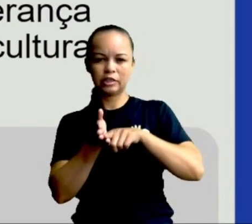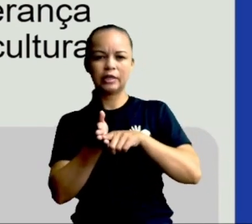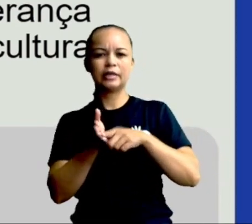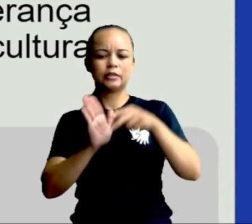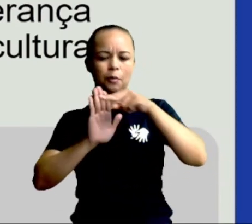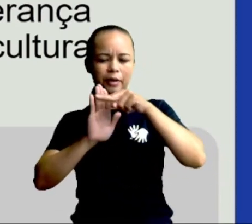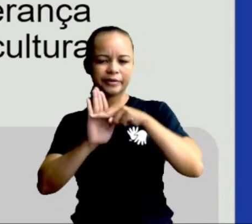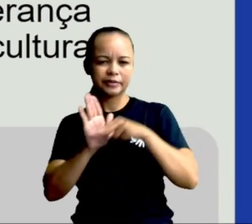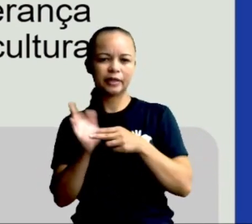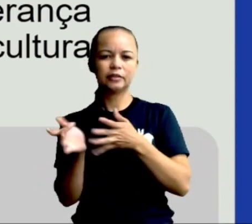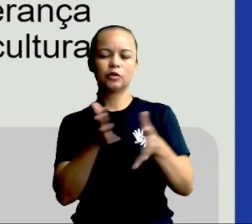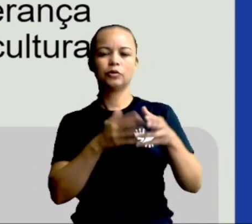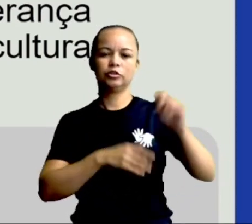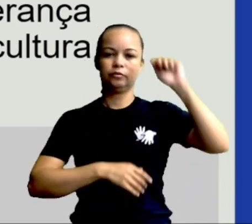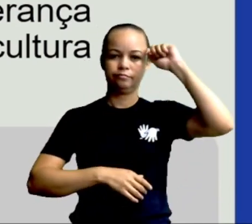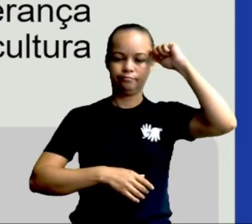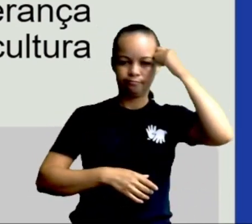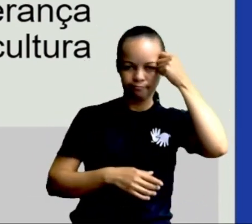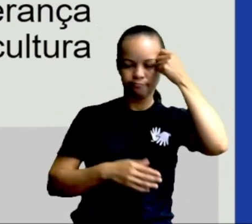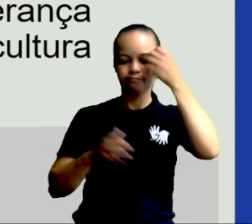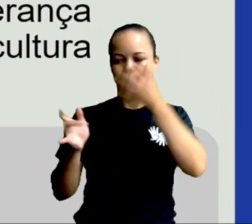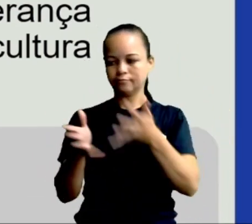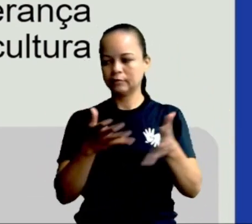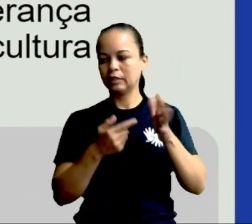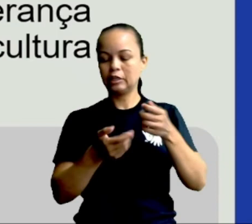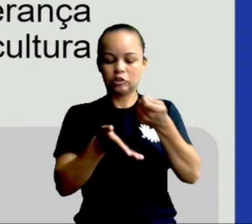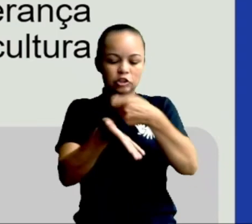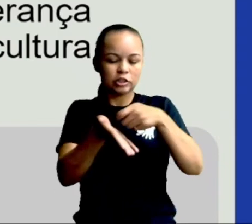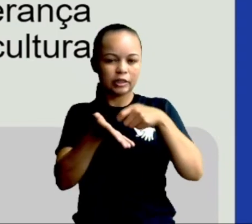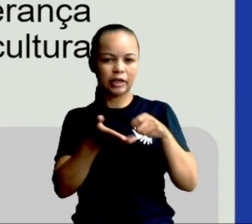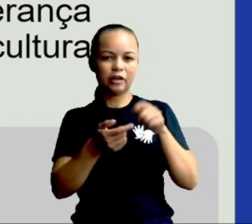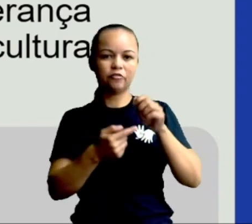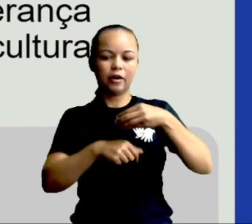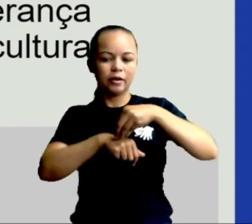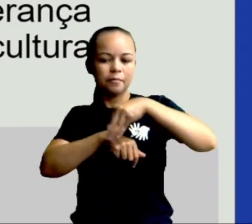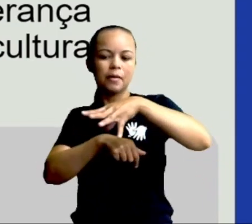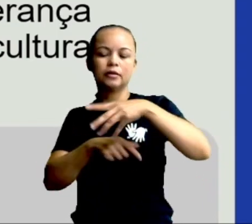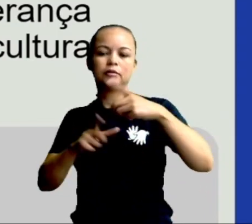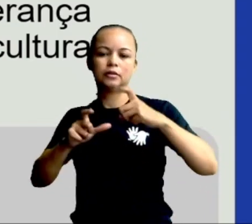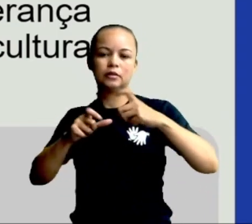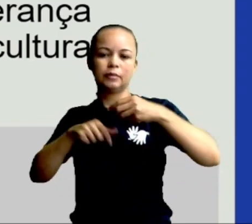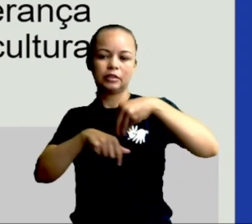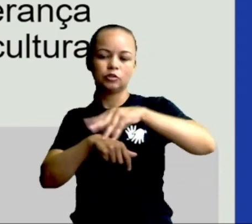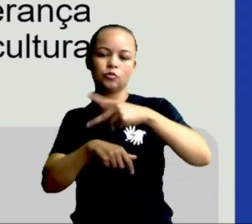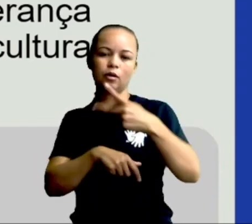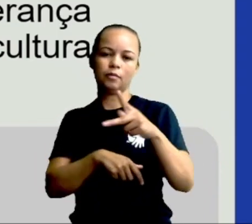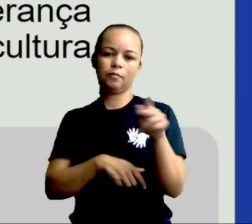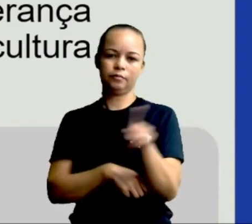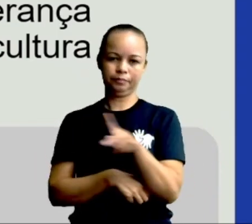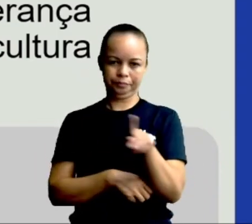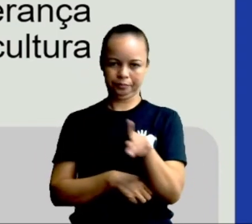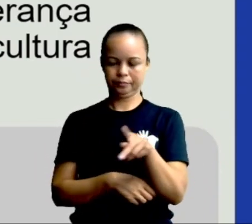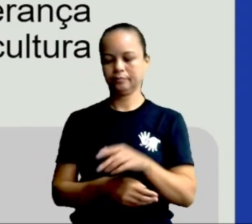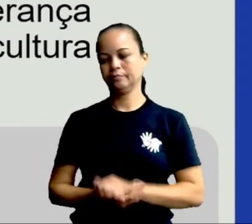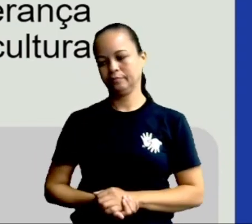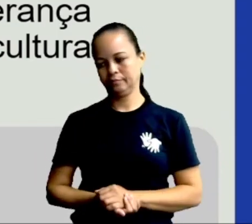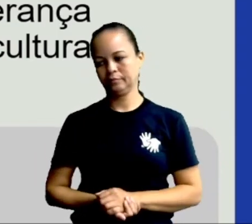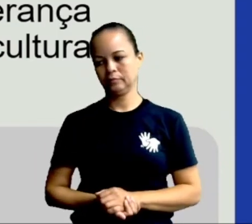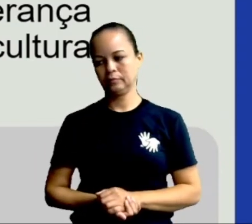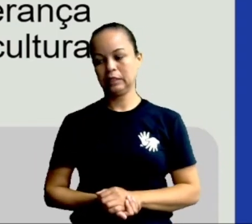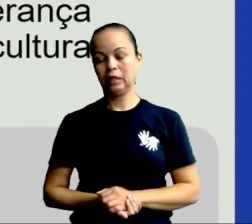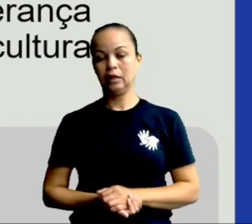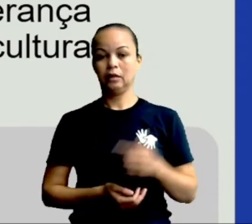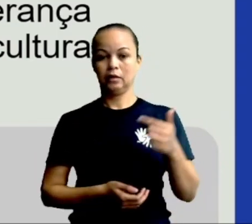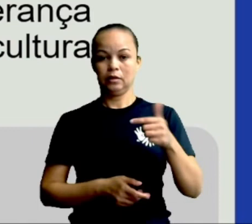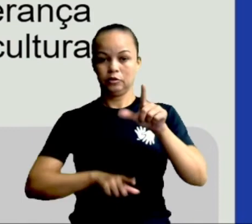origem africana, escreva e envie para a sua professora ou professor. Escolha uma